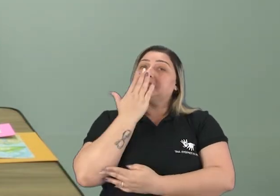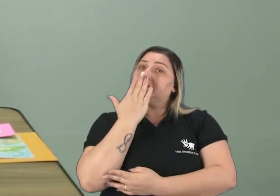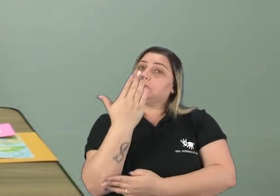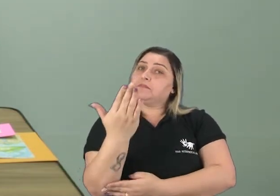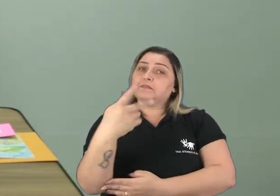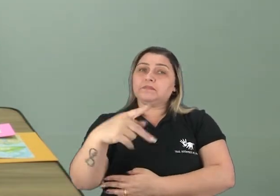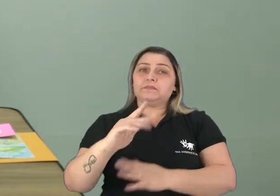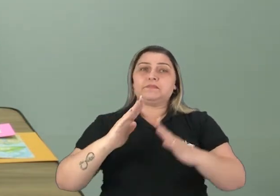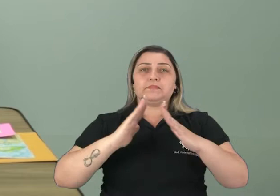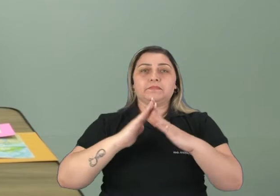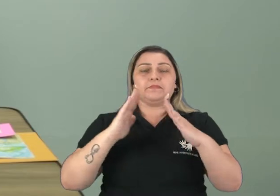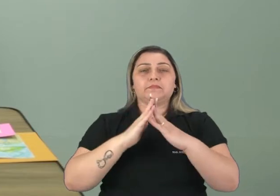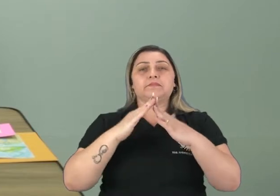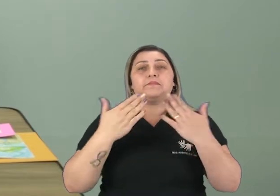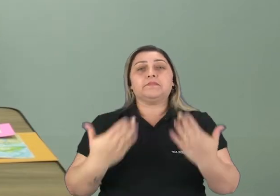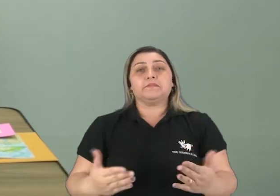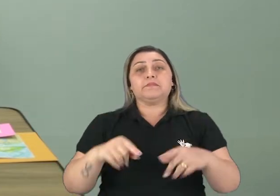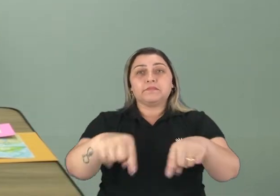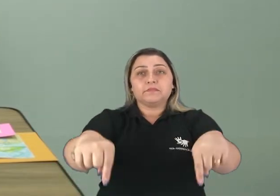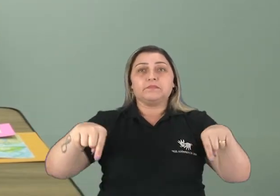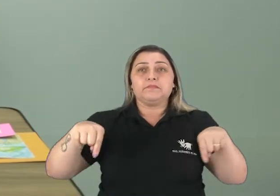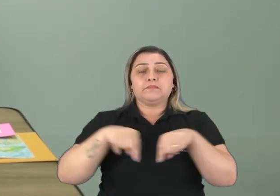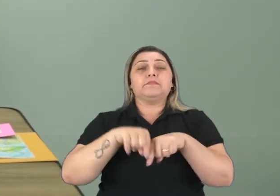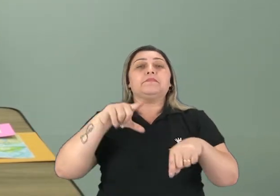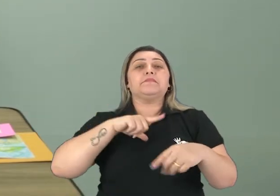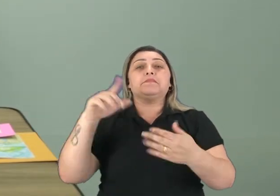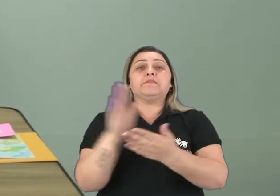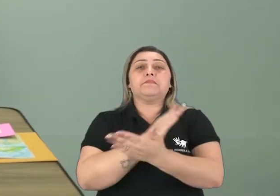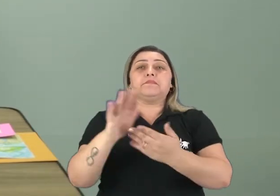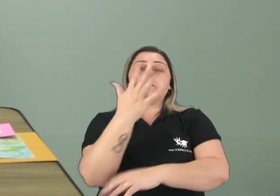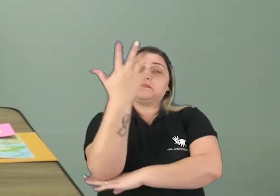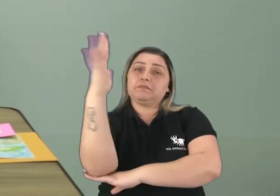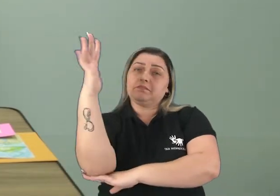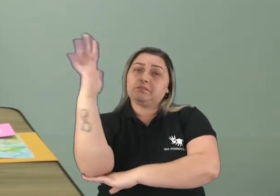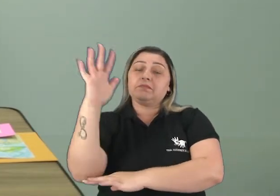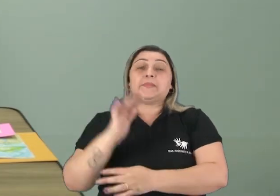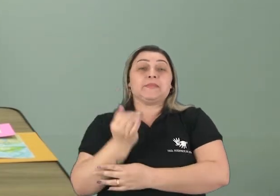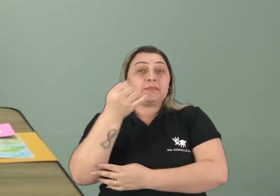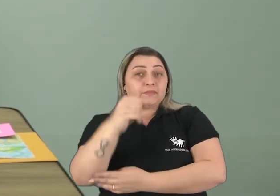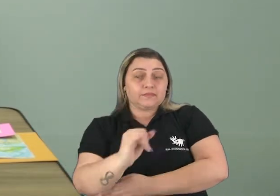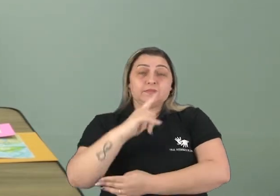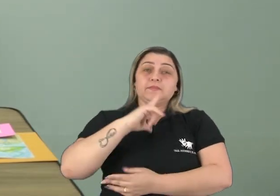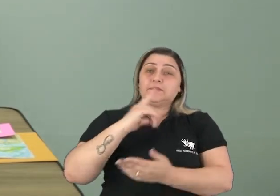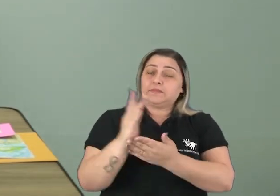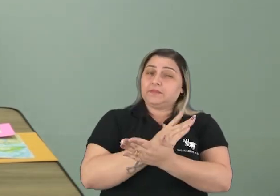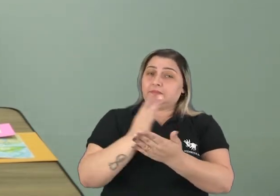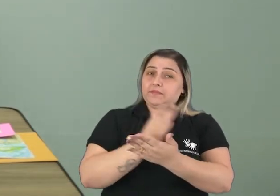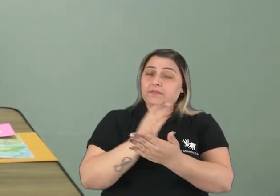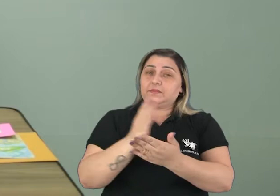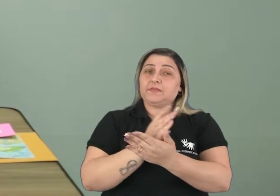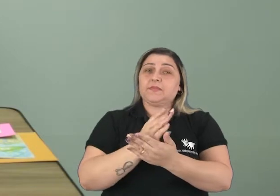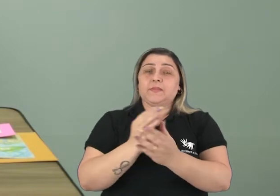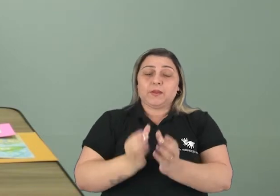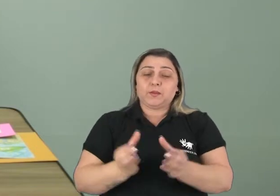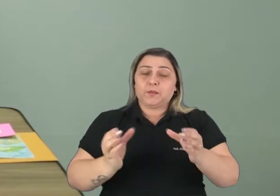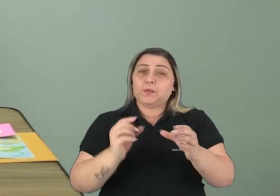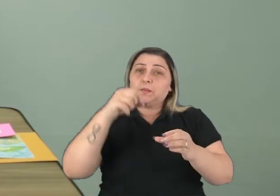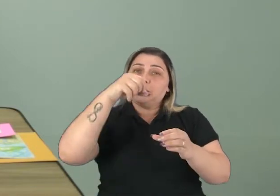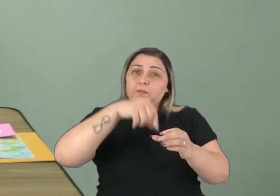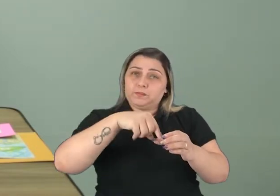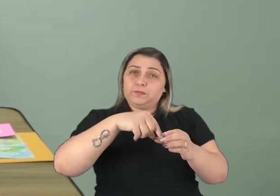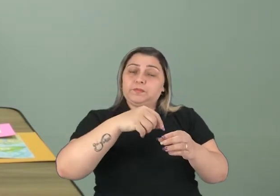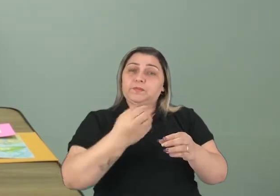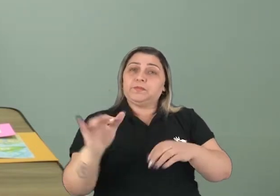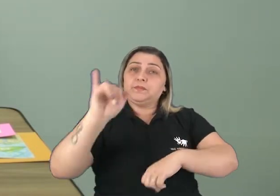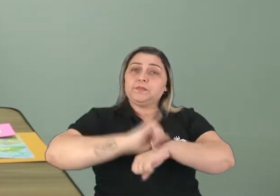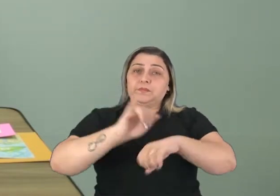da sua casa ou mesmo no seu quintal tem alguma planta? Ou se tem alguma plantinha no jarro?